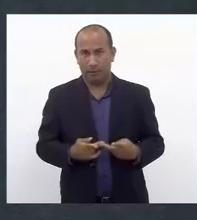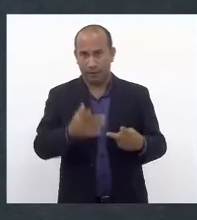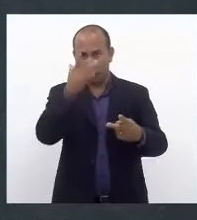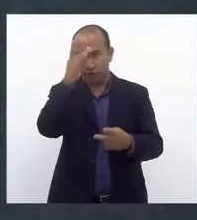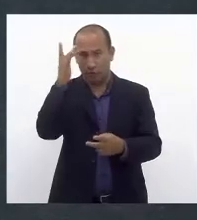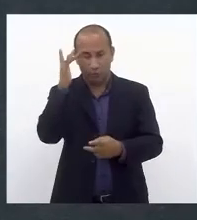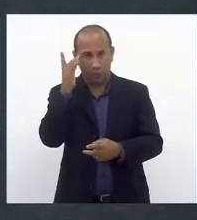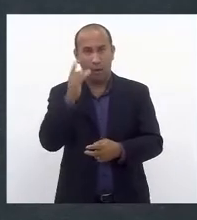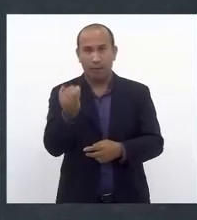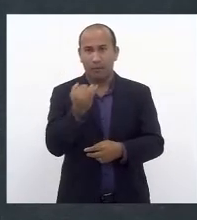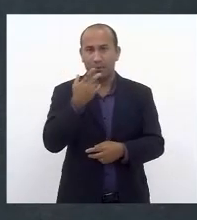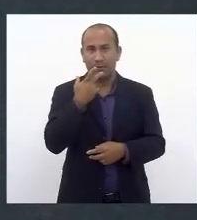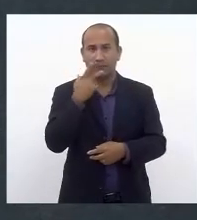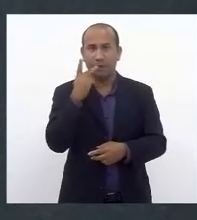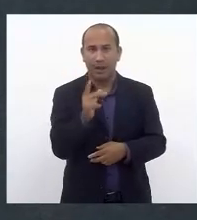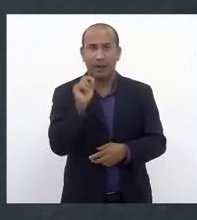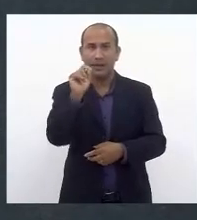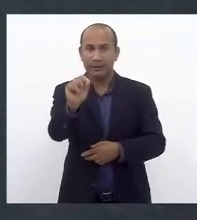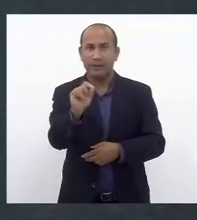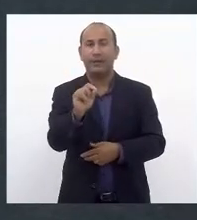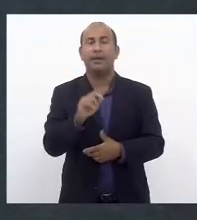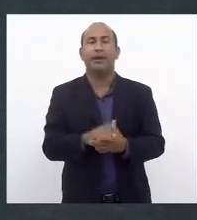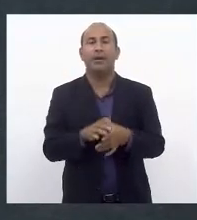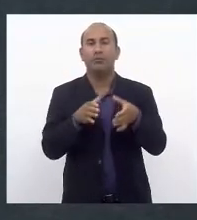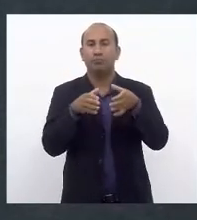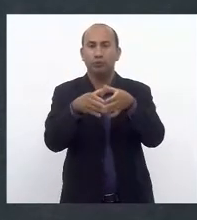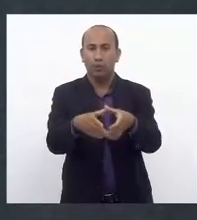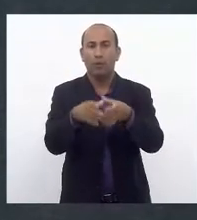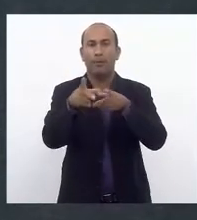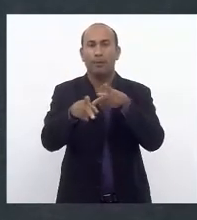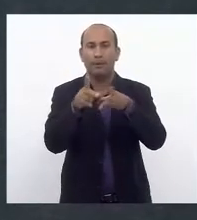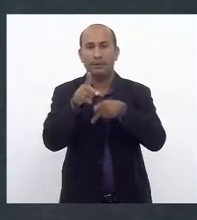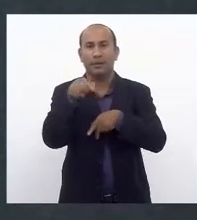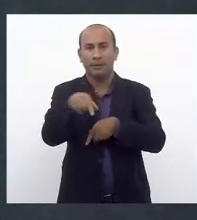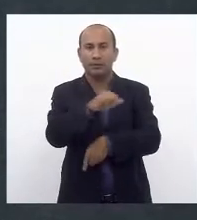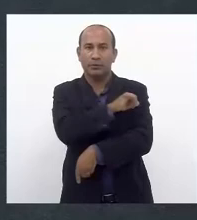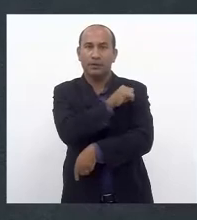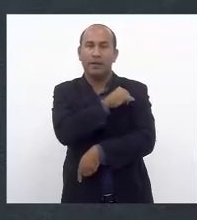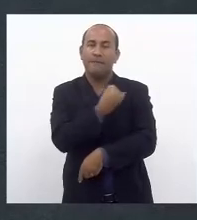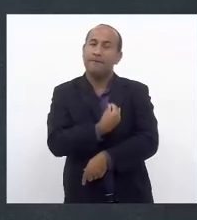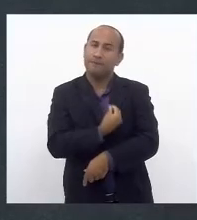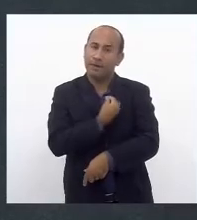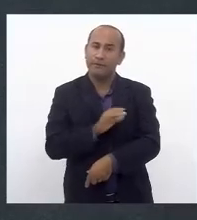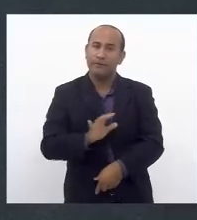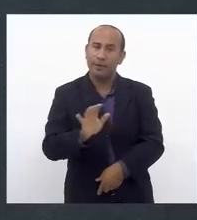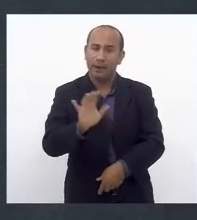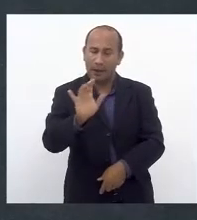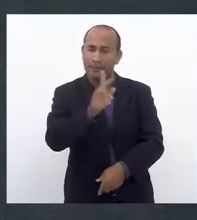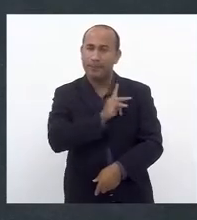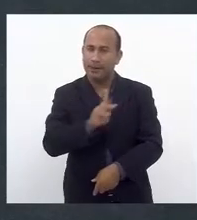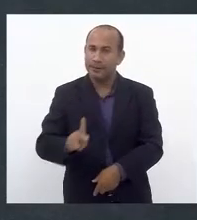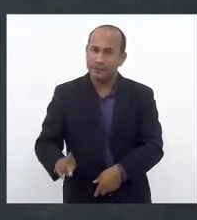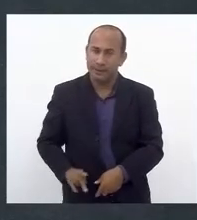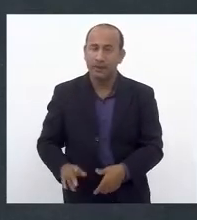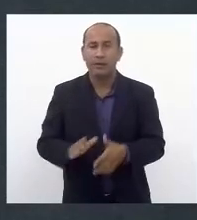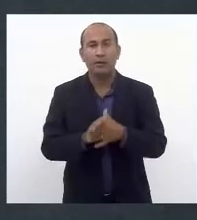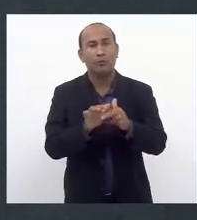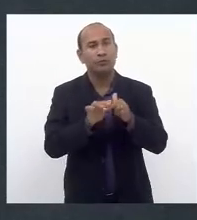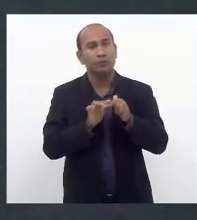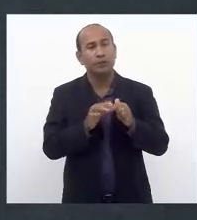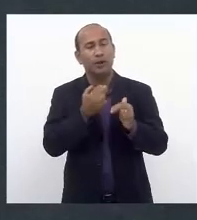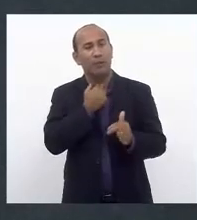né? É importante dizer que um terço da população do Rio de Janeiro vive em favelas, senhora presidenta. Então, não